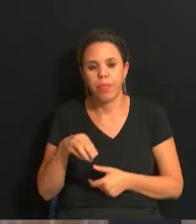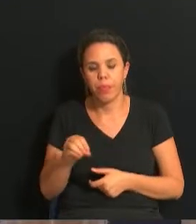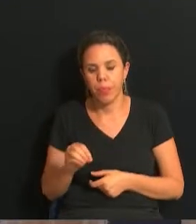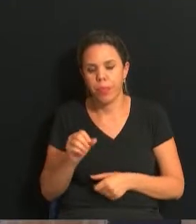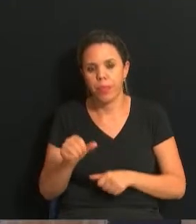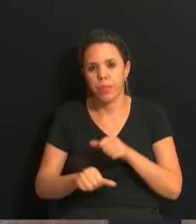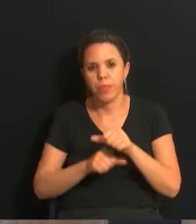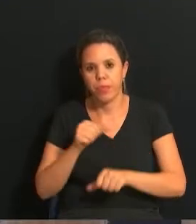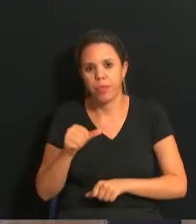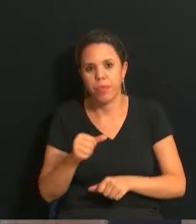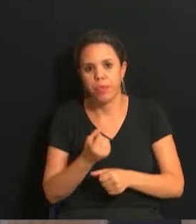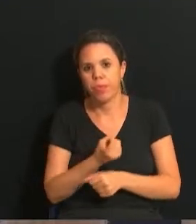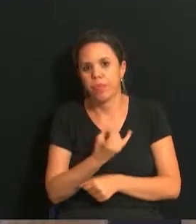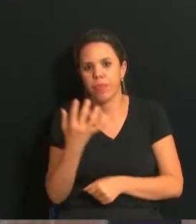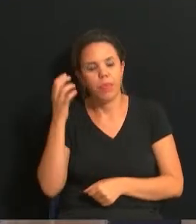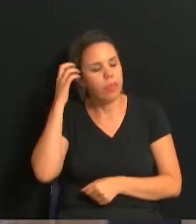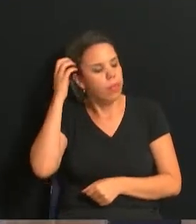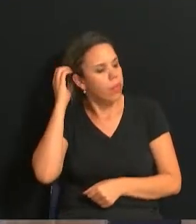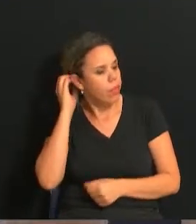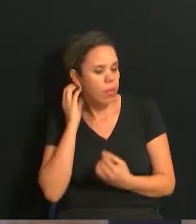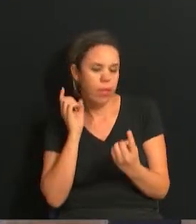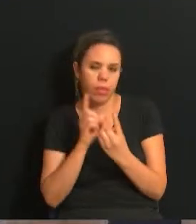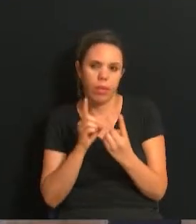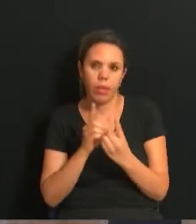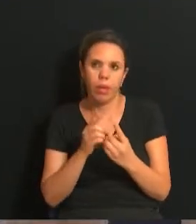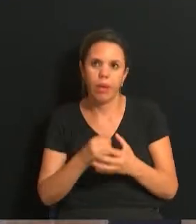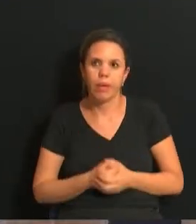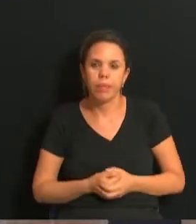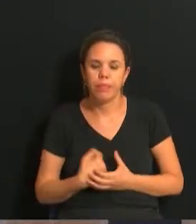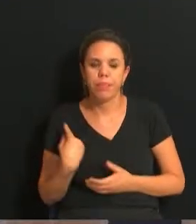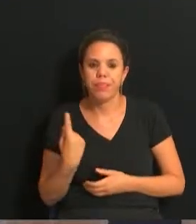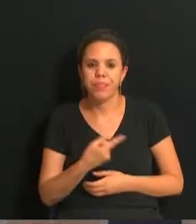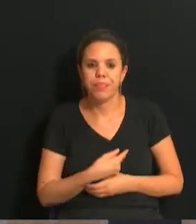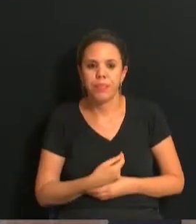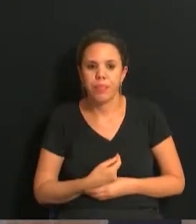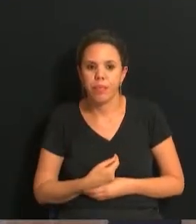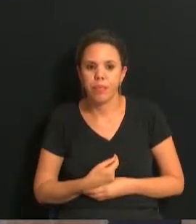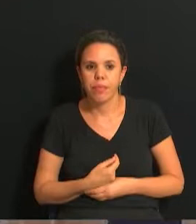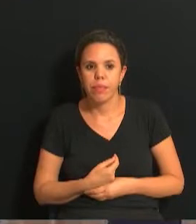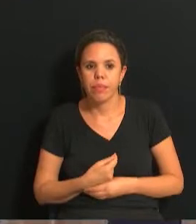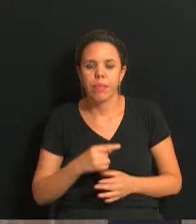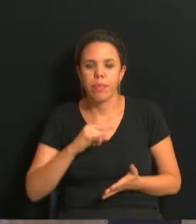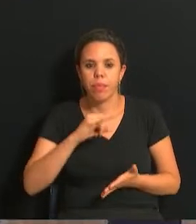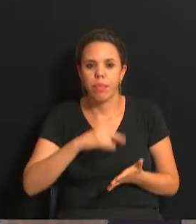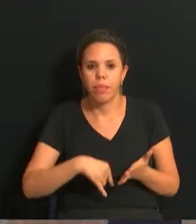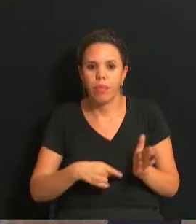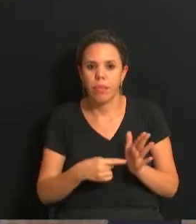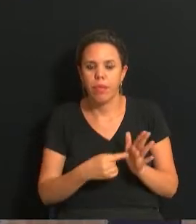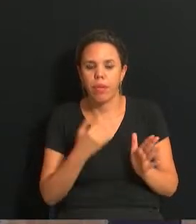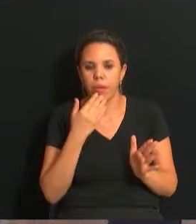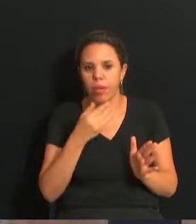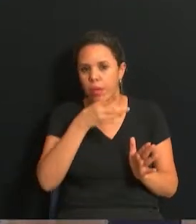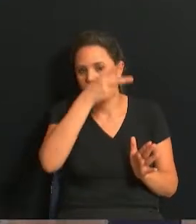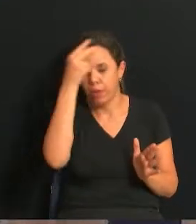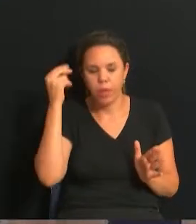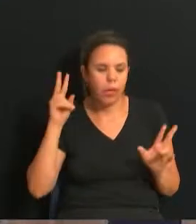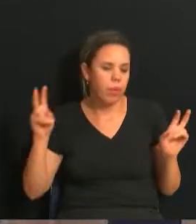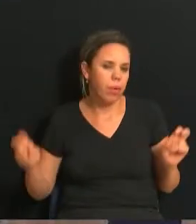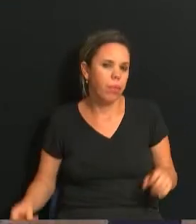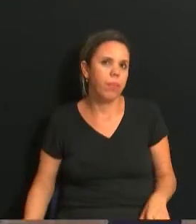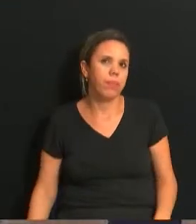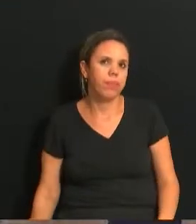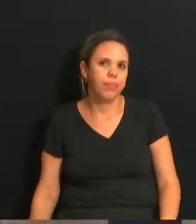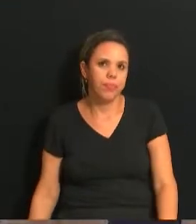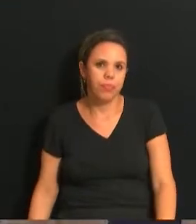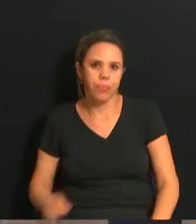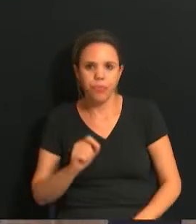mudança de fluxo no atendimento. E nós, nesse requerimento, eu questionei sobre o